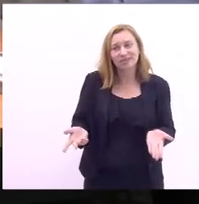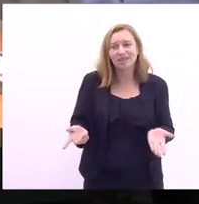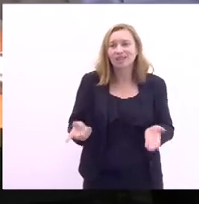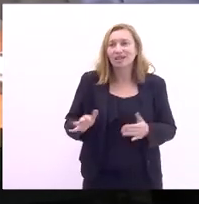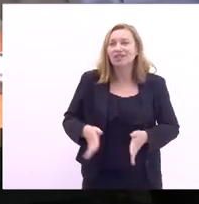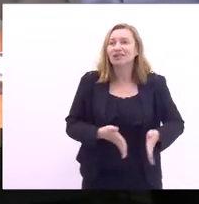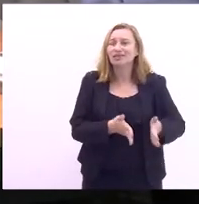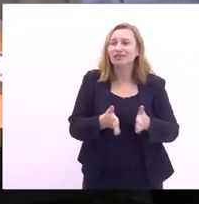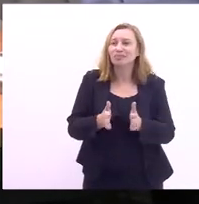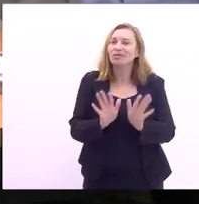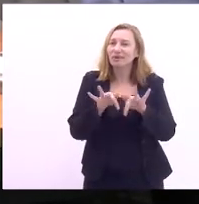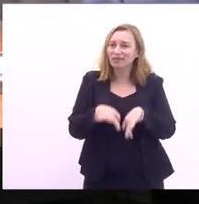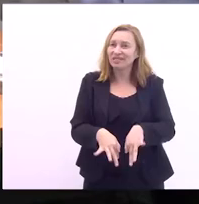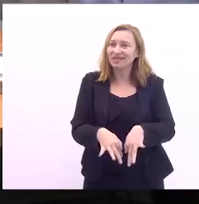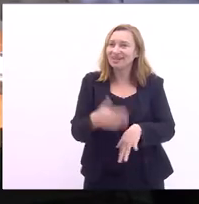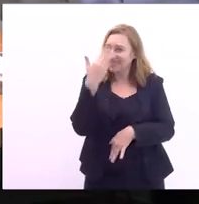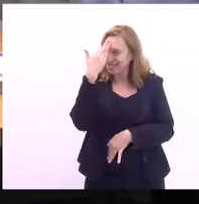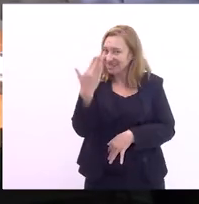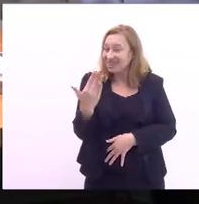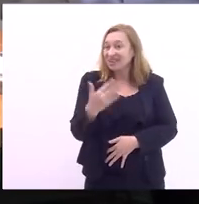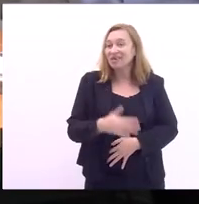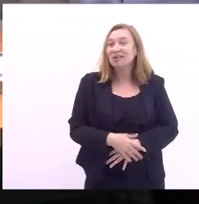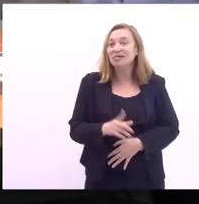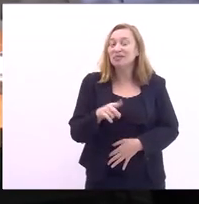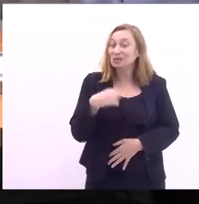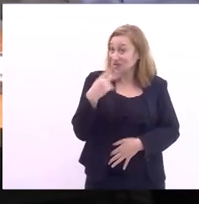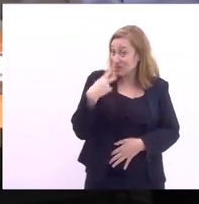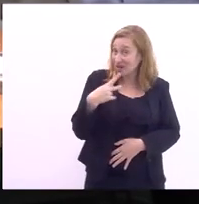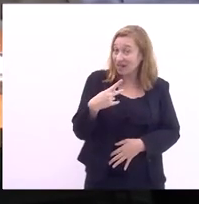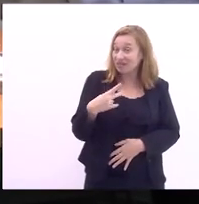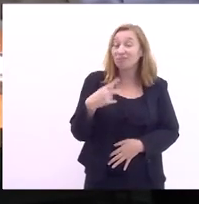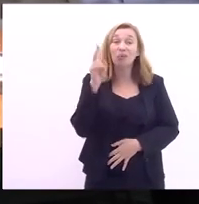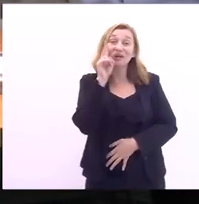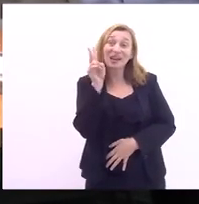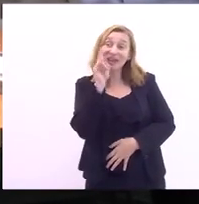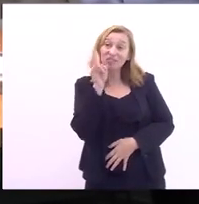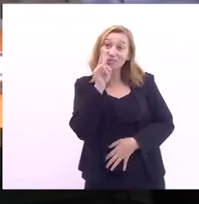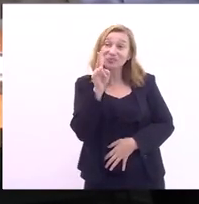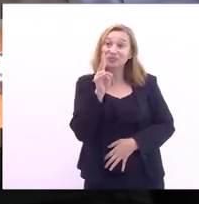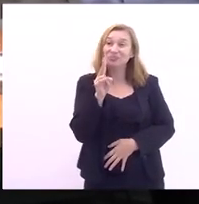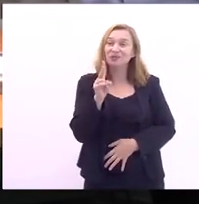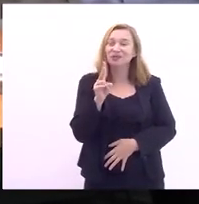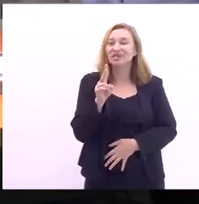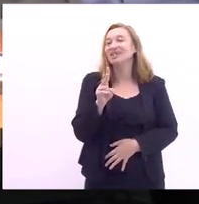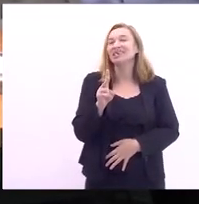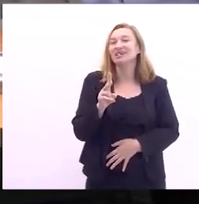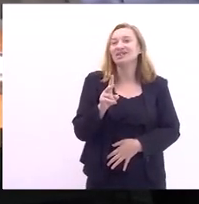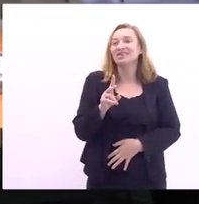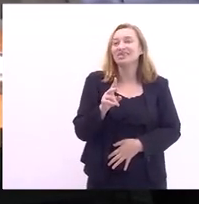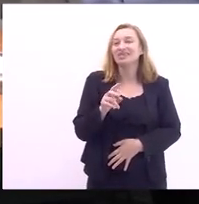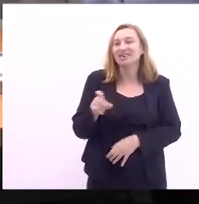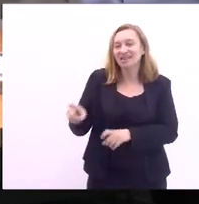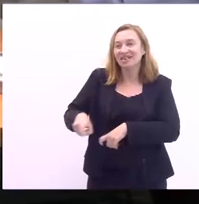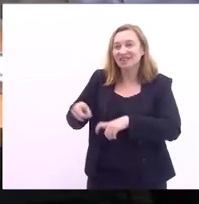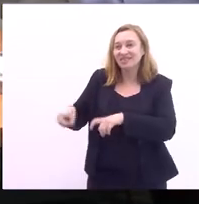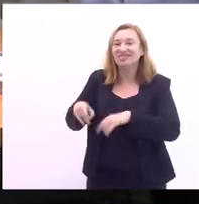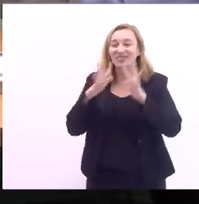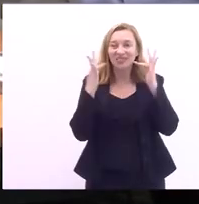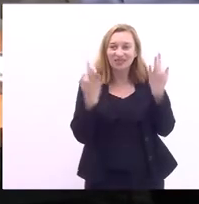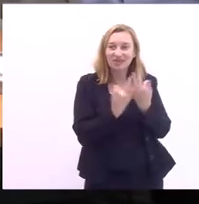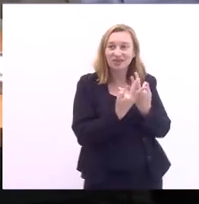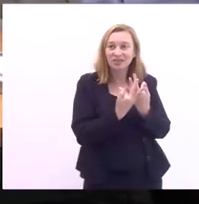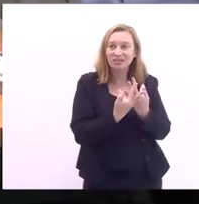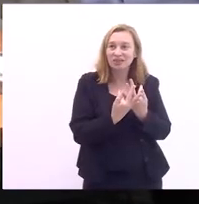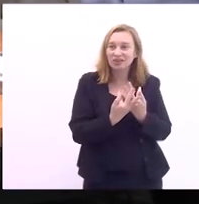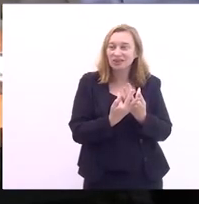para concluir, para os agradecimentos, mas quando eu falo esse negócio, eu me lembro dos plantadores, agricultura familiar, lá